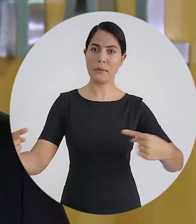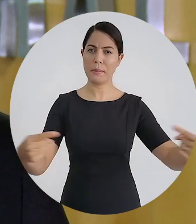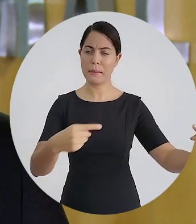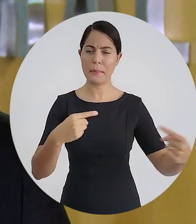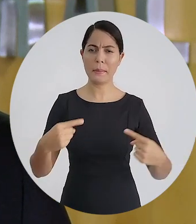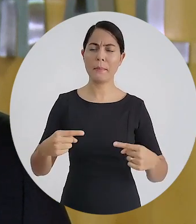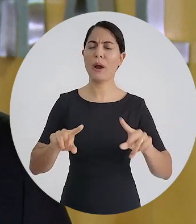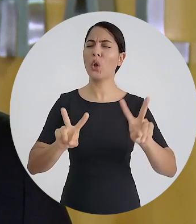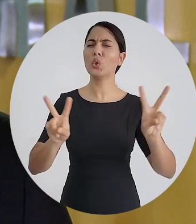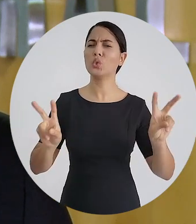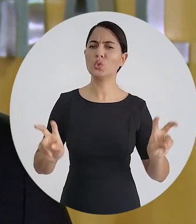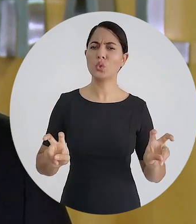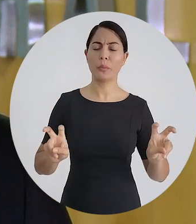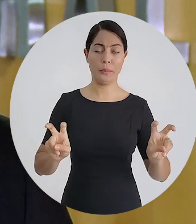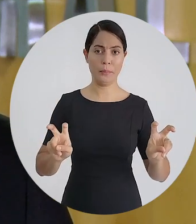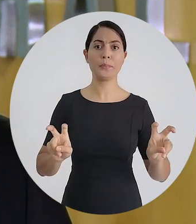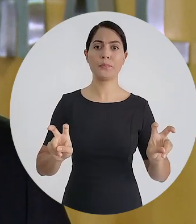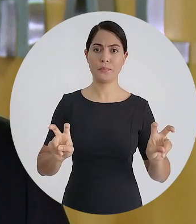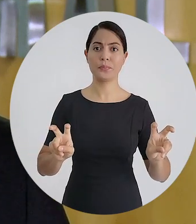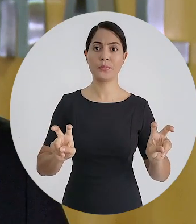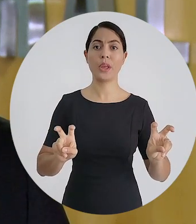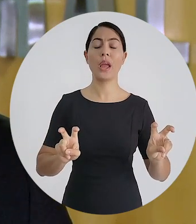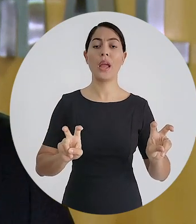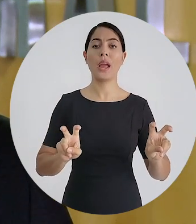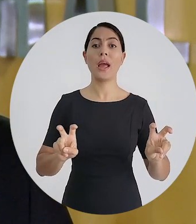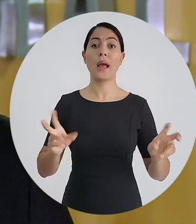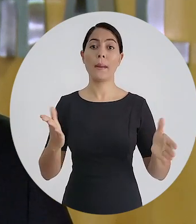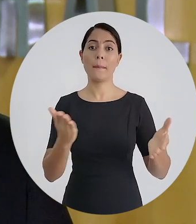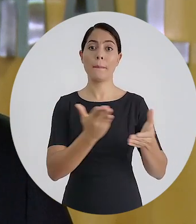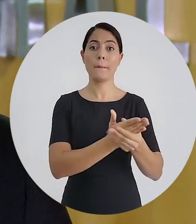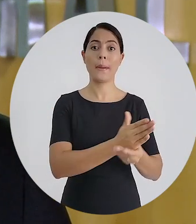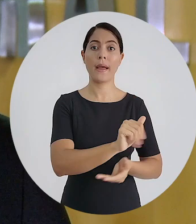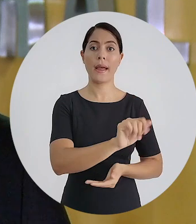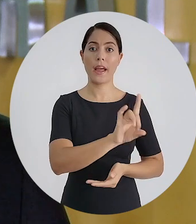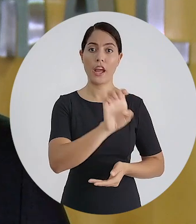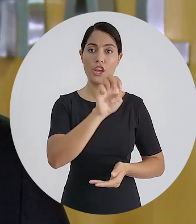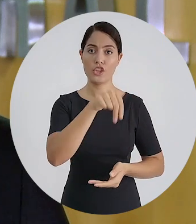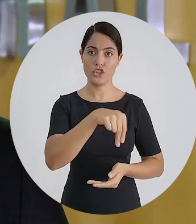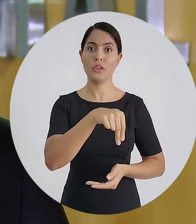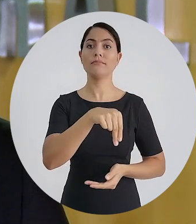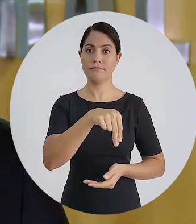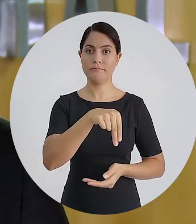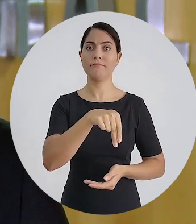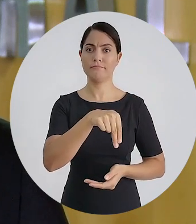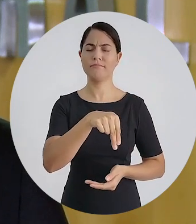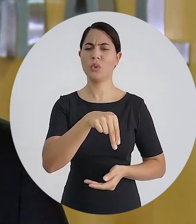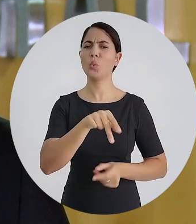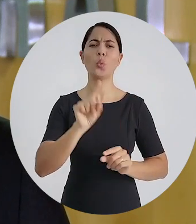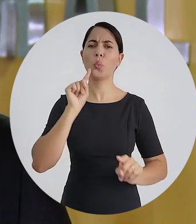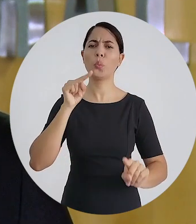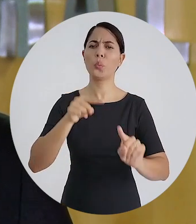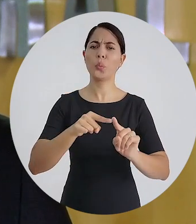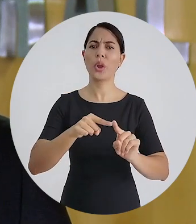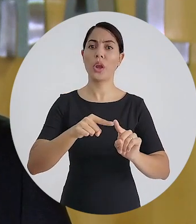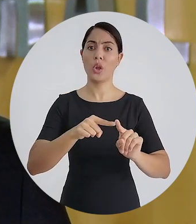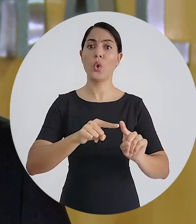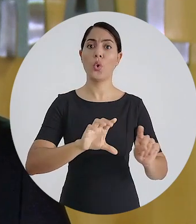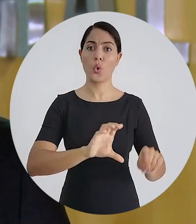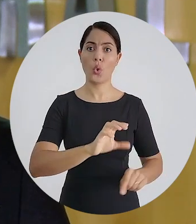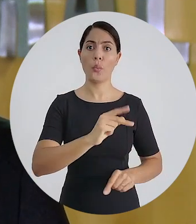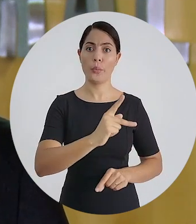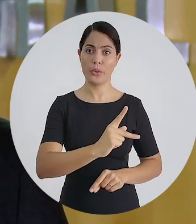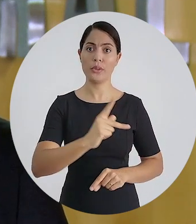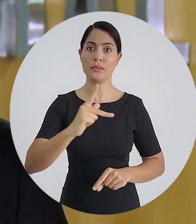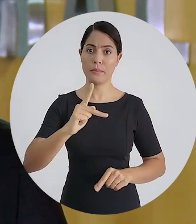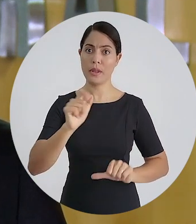Entre as decisões está a aprovação por unanimidade do ajuizamento de uma ação direta de inconstitucionalidade contra mudanças